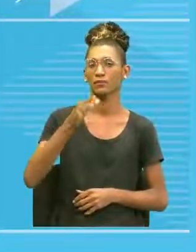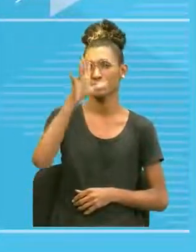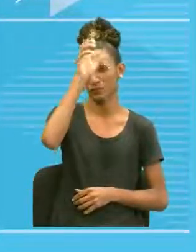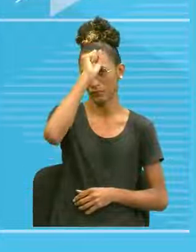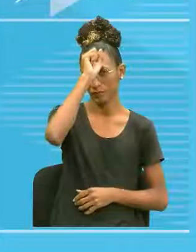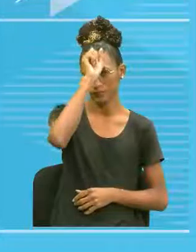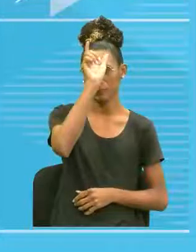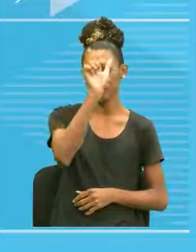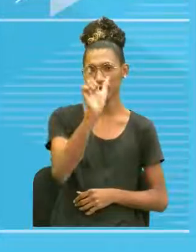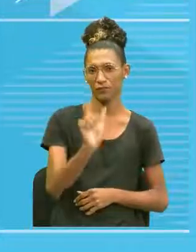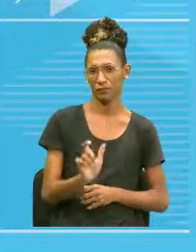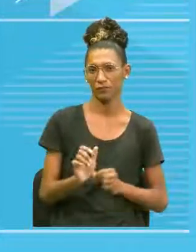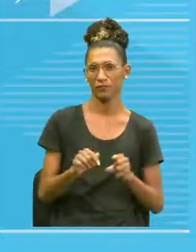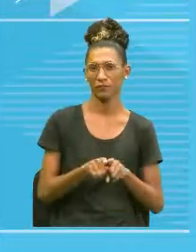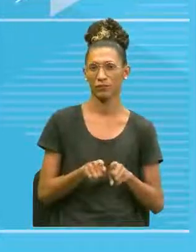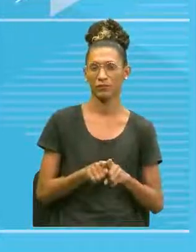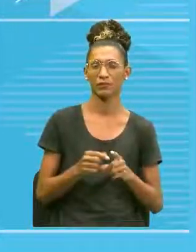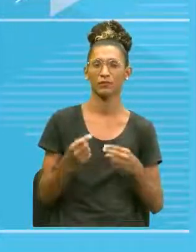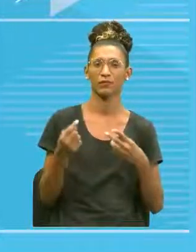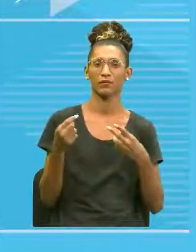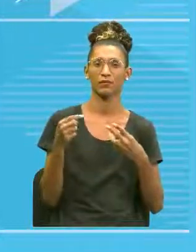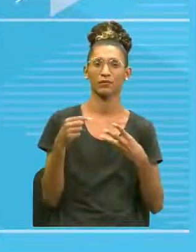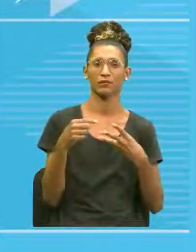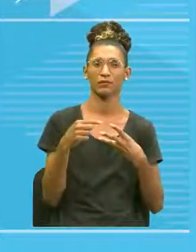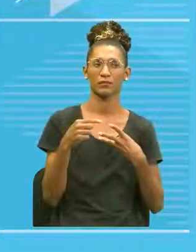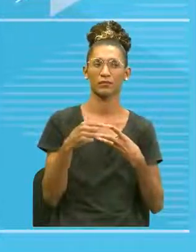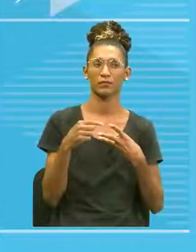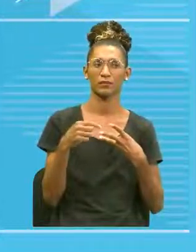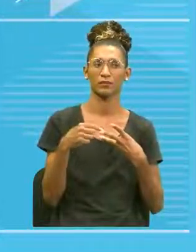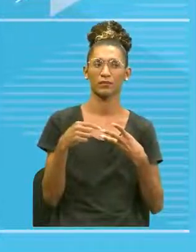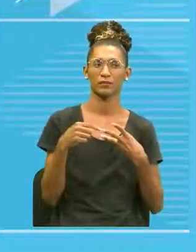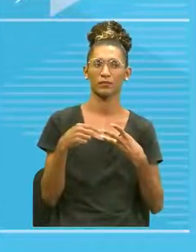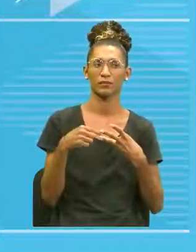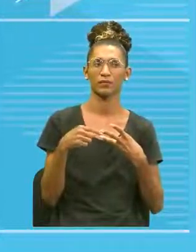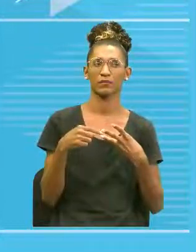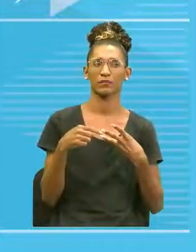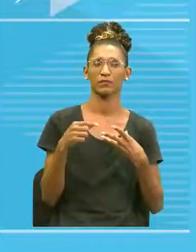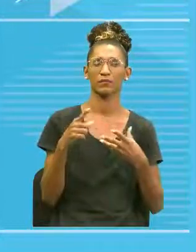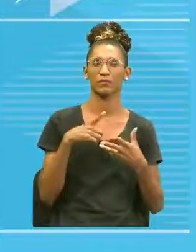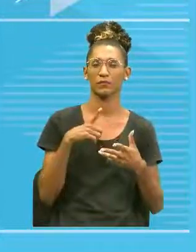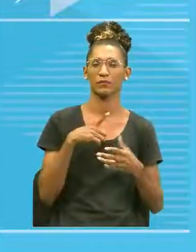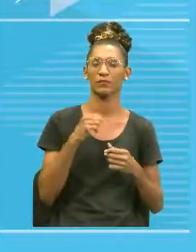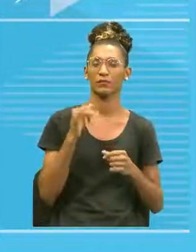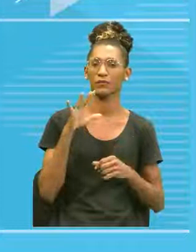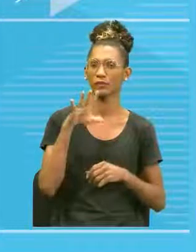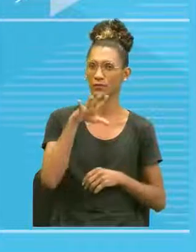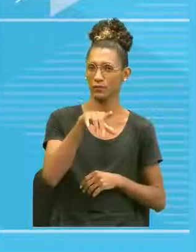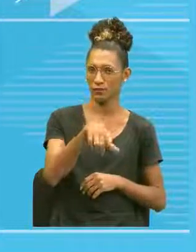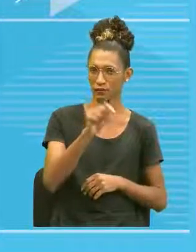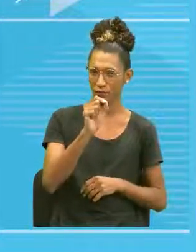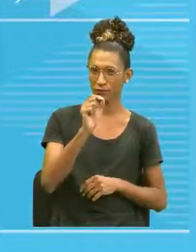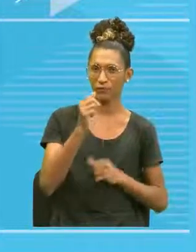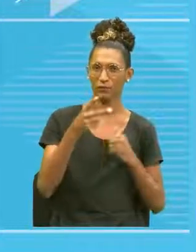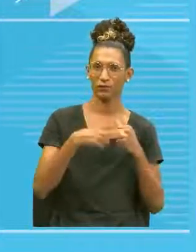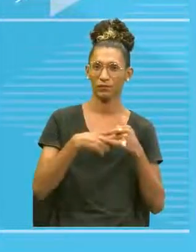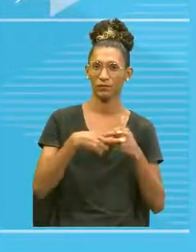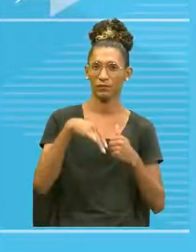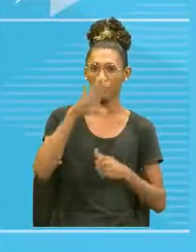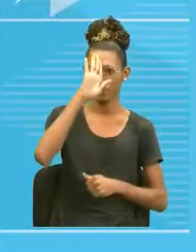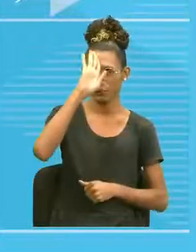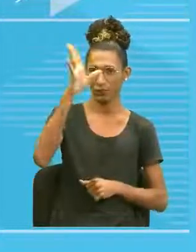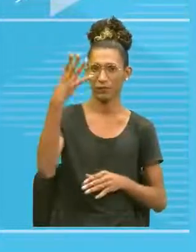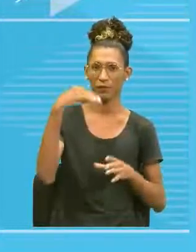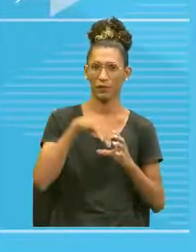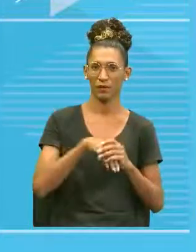no pretérito imperfeito você terá que pegar o verbo principal no particípio